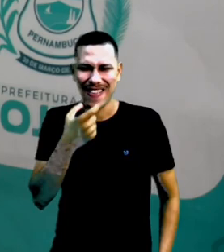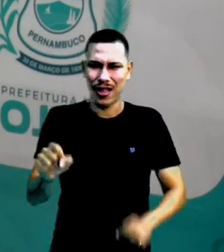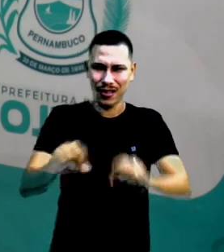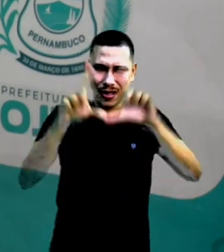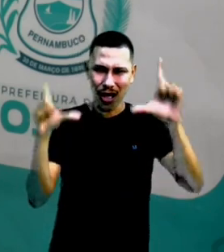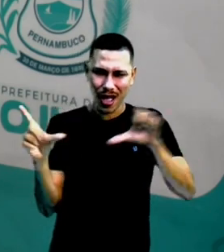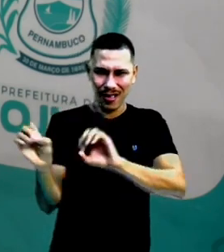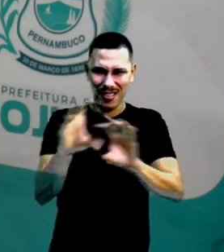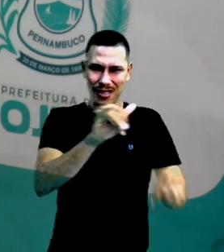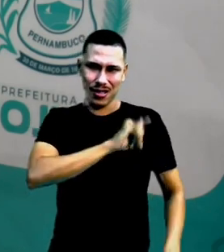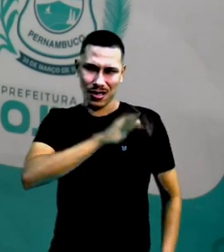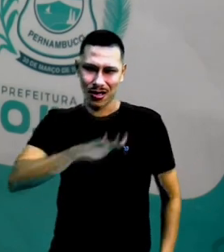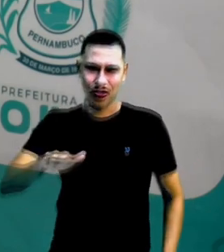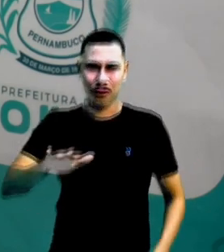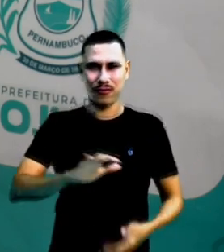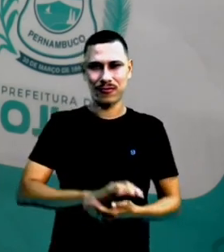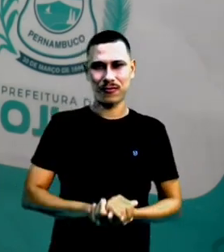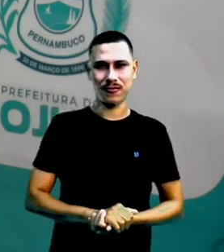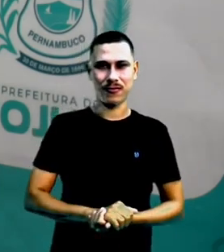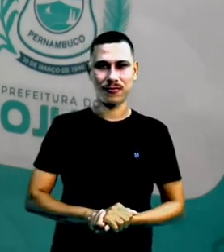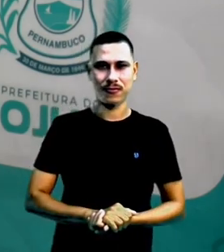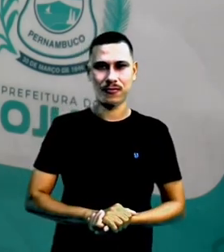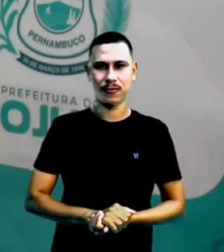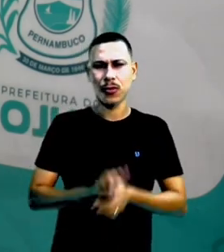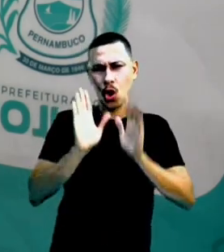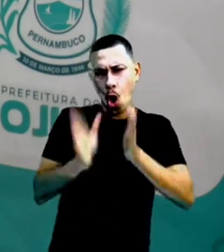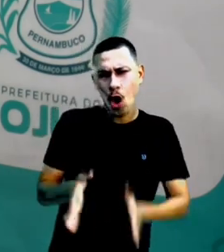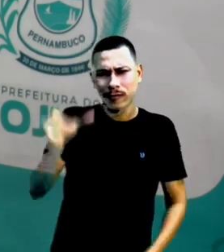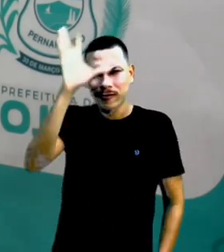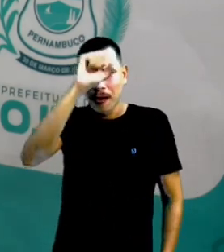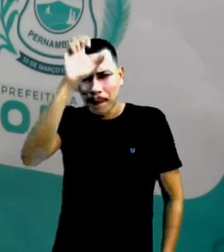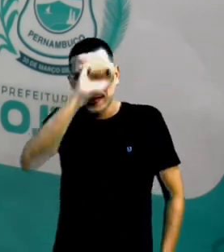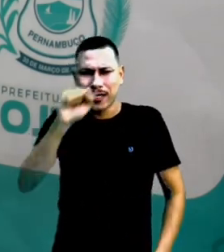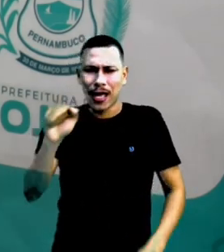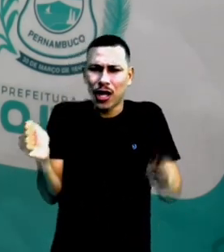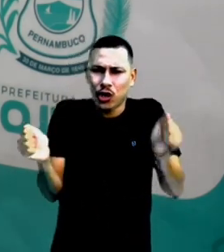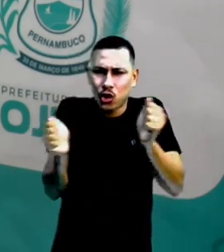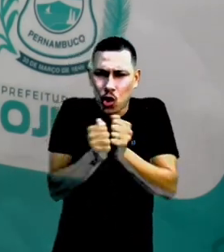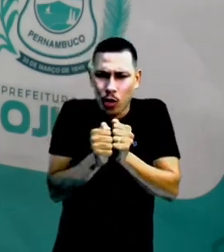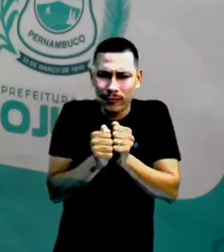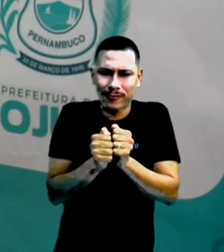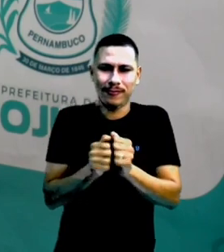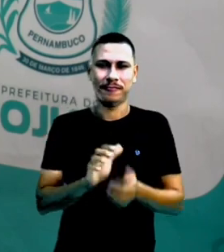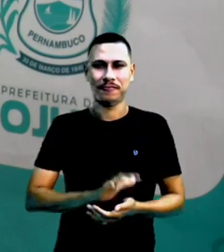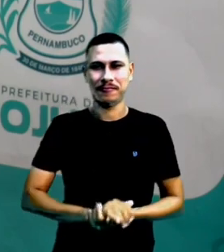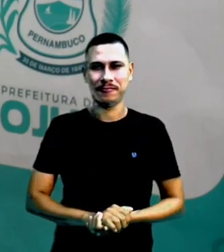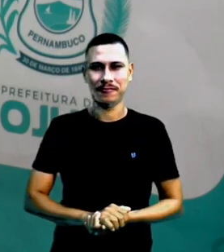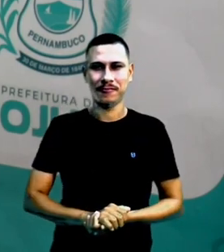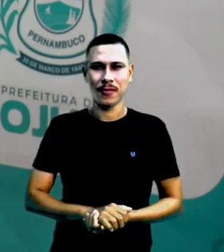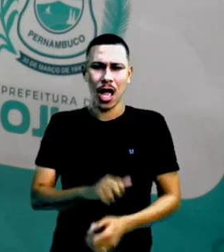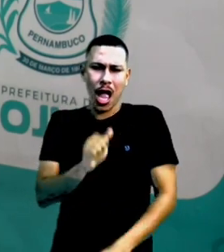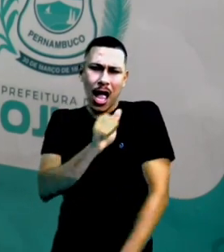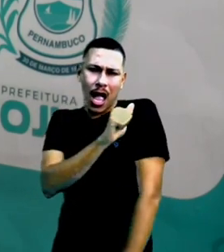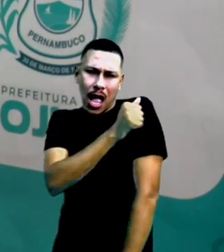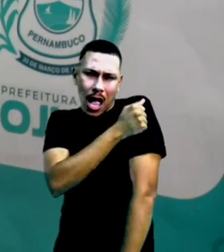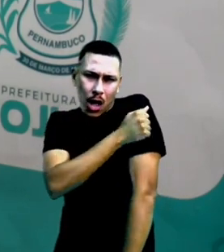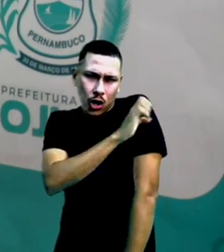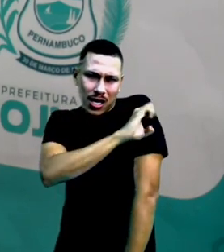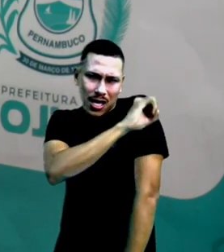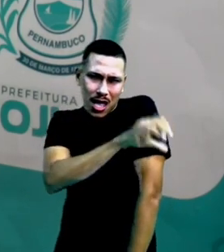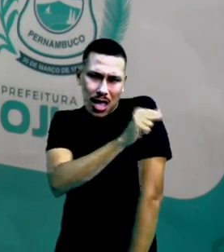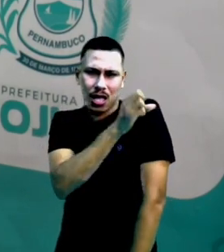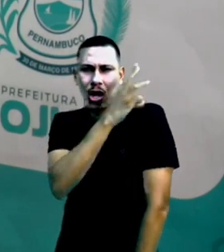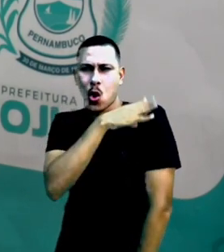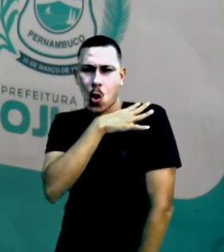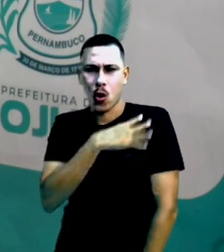TV Educa Ipojuca. Hoje nós vamos aprender juntos, meus queridos alunos do EJA 4,